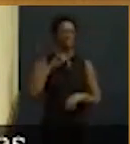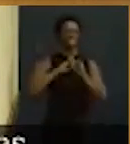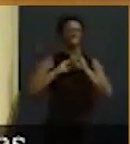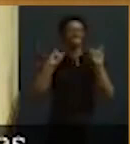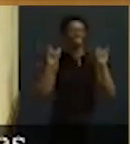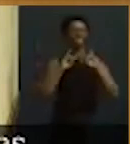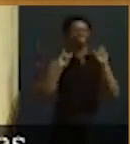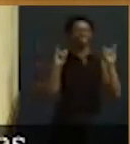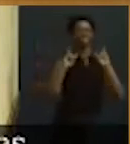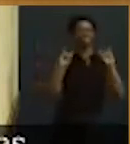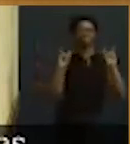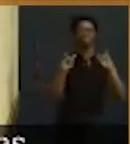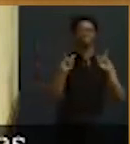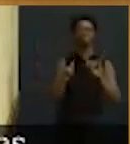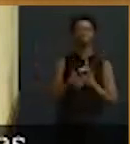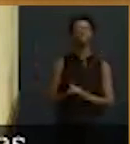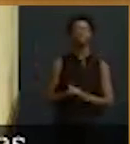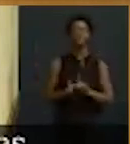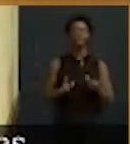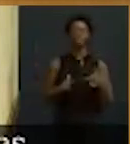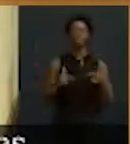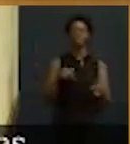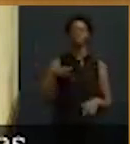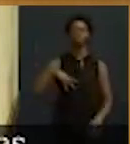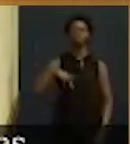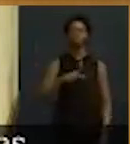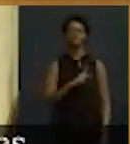notícia sobre uma atuação do